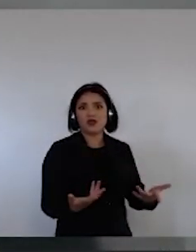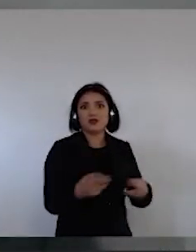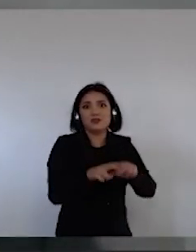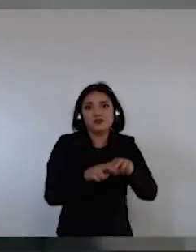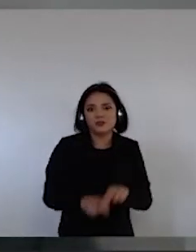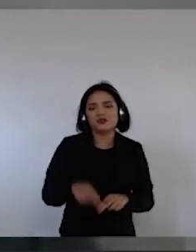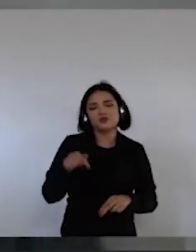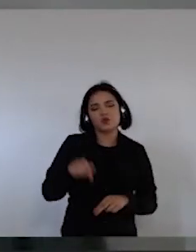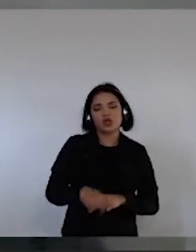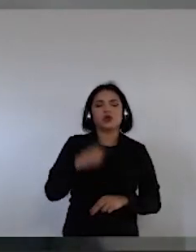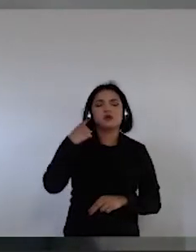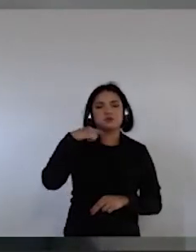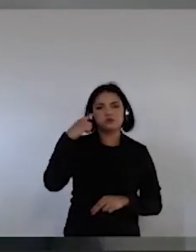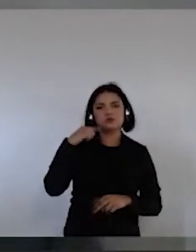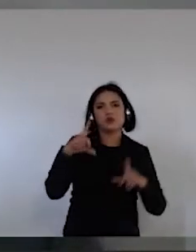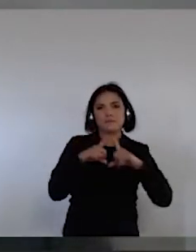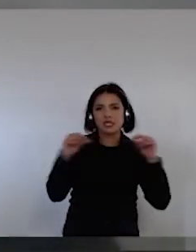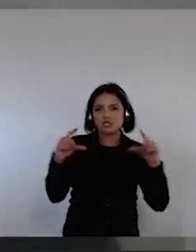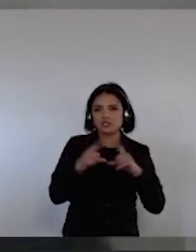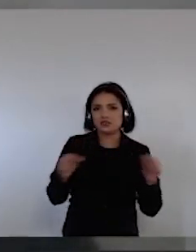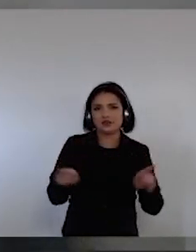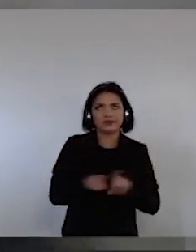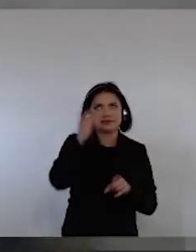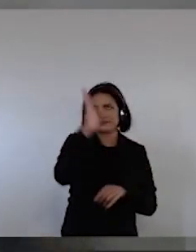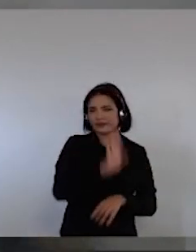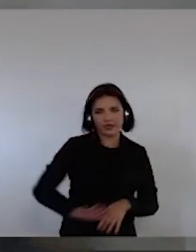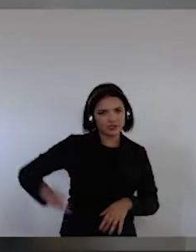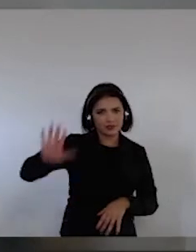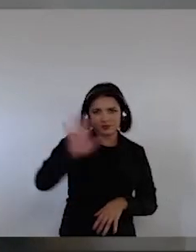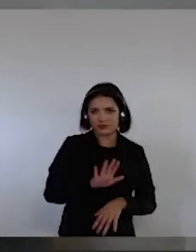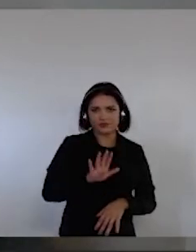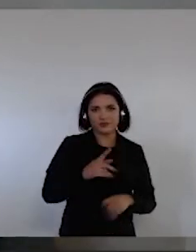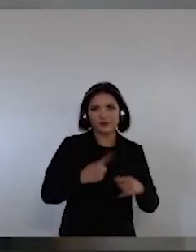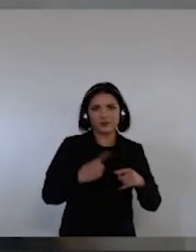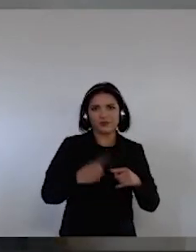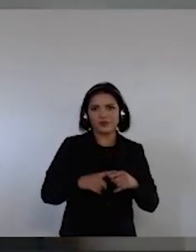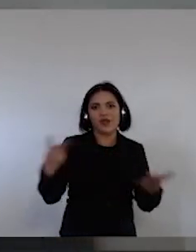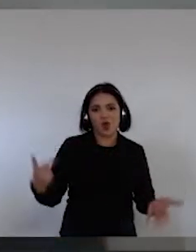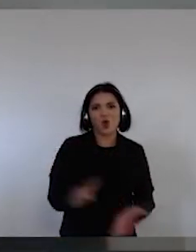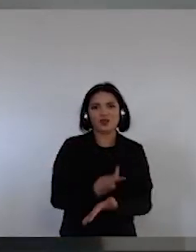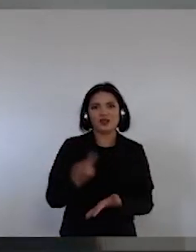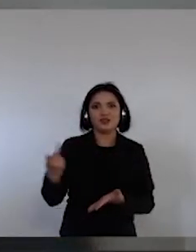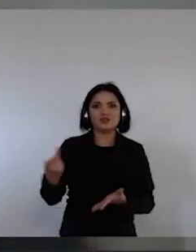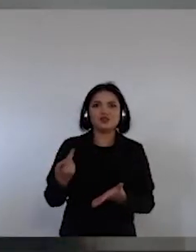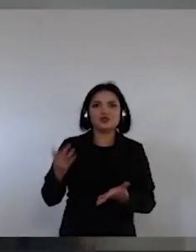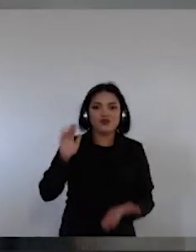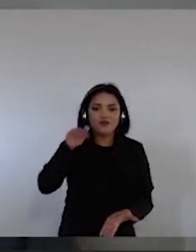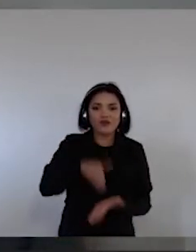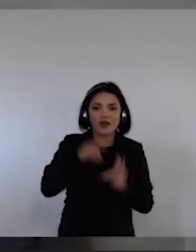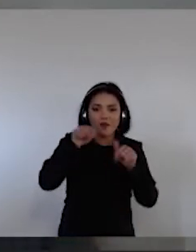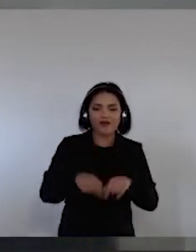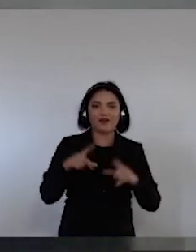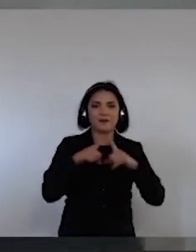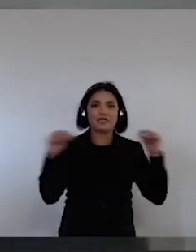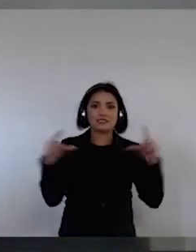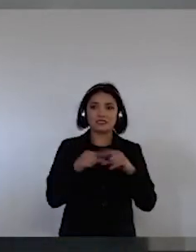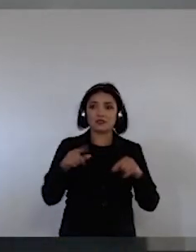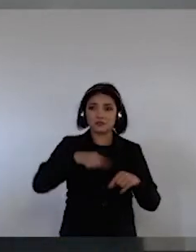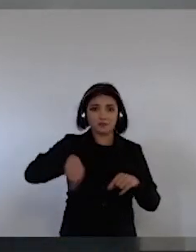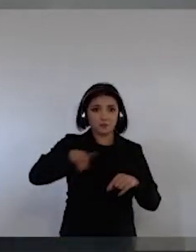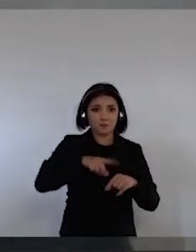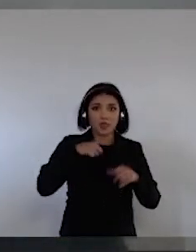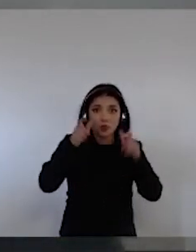fica lá de manhã, você vai lá. Bom, mas muitos ministros estão criando dificuldades. Uns não recebem e outros